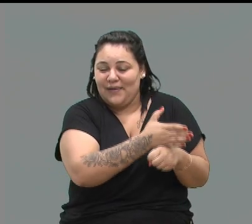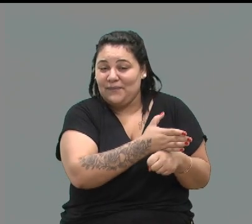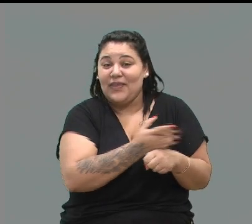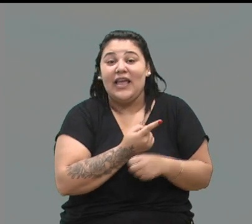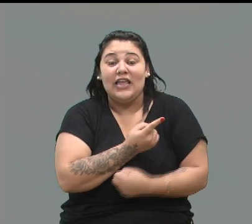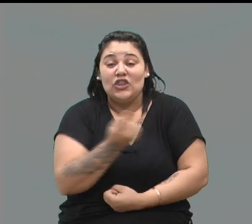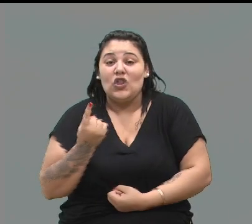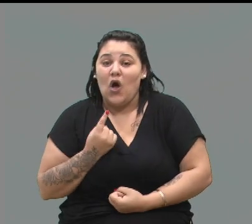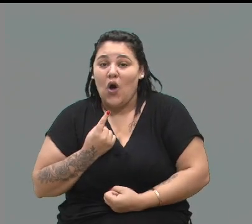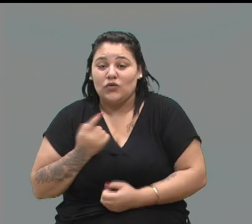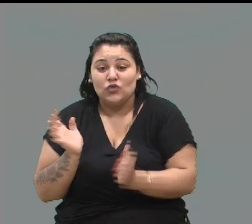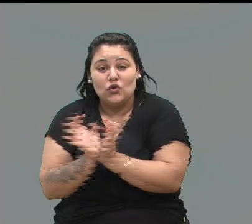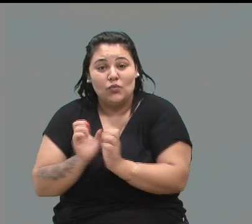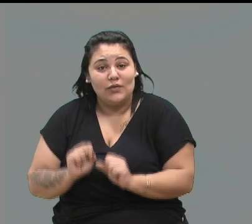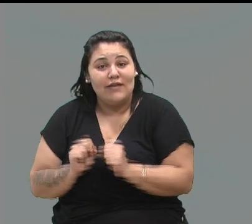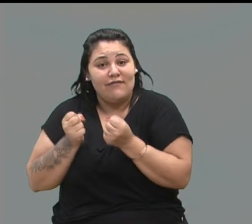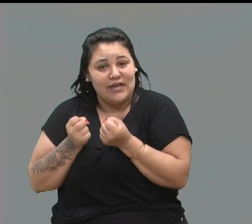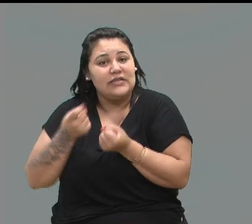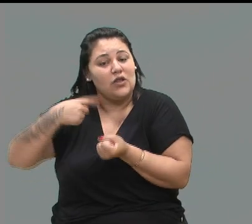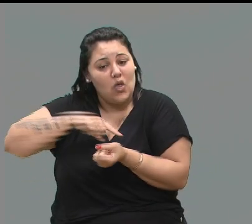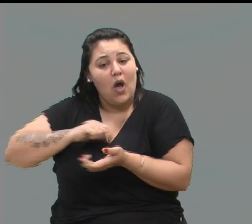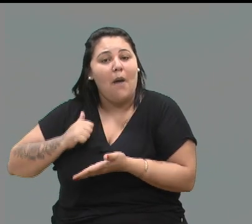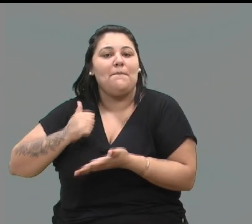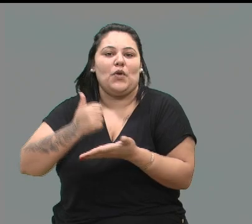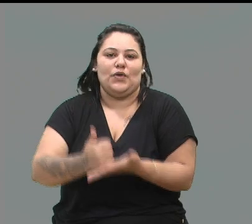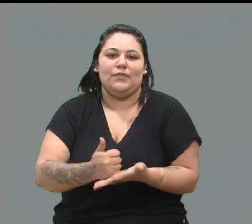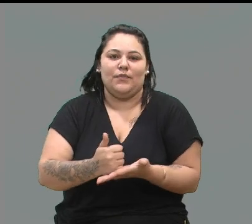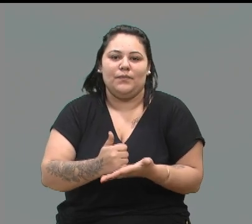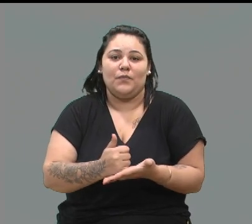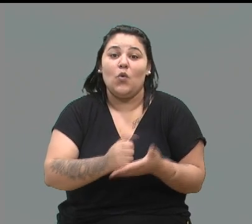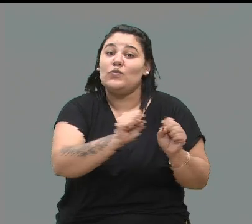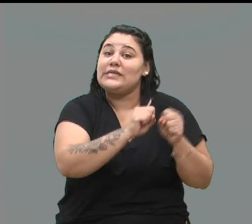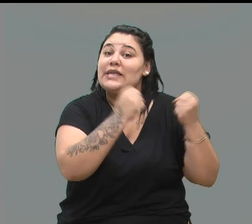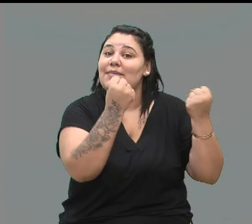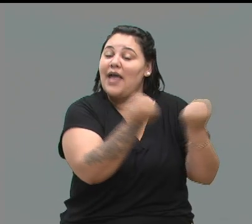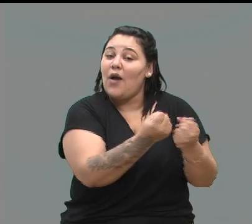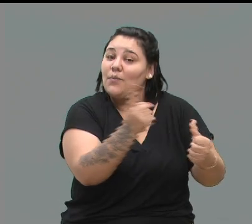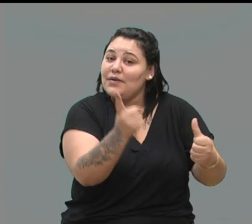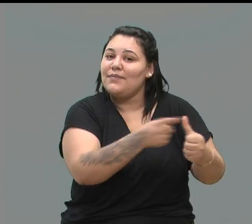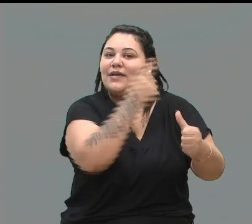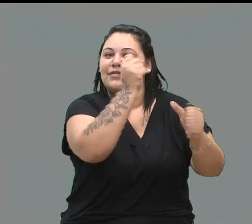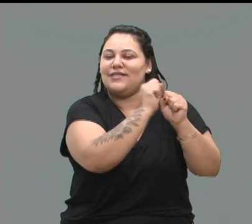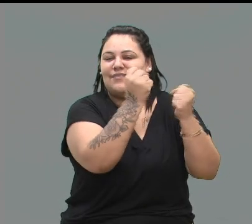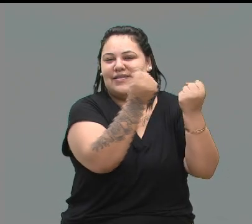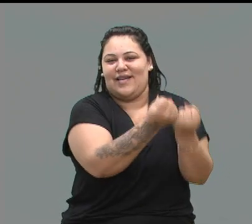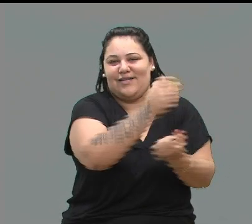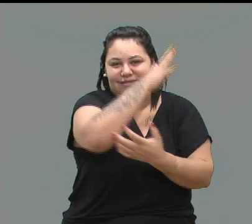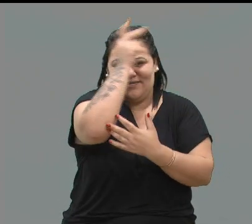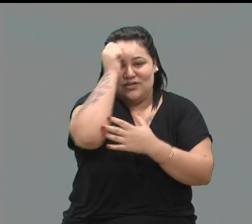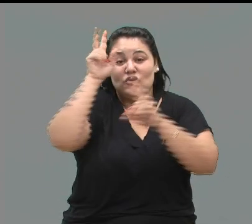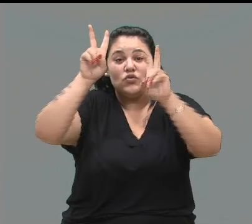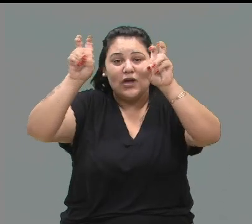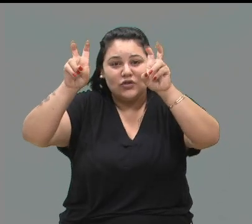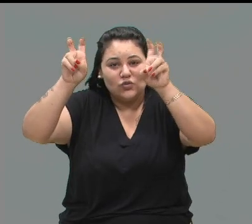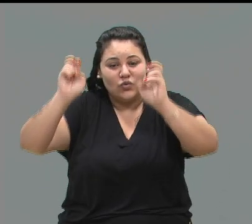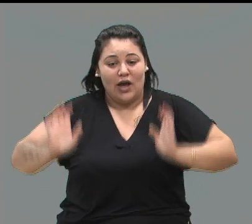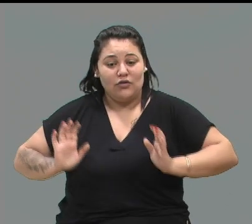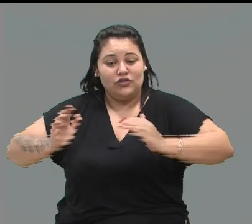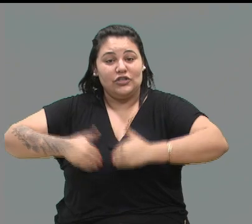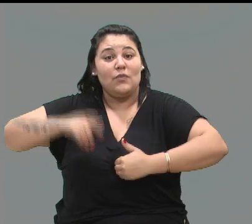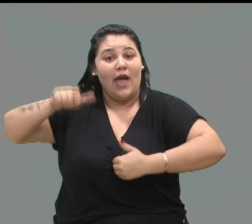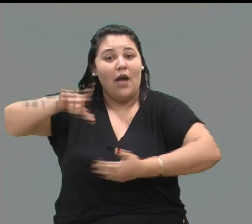Frente Parlamentar está apoiando mais um seminário, né, o primeiro seminário municipal sobre autismo. É uma